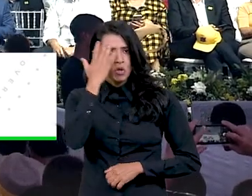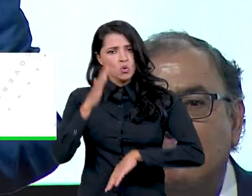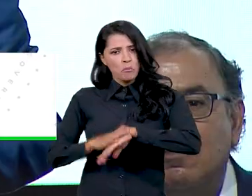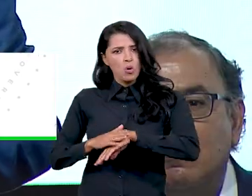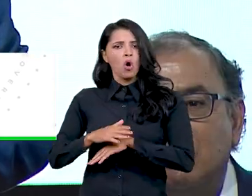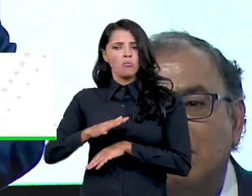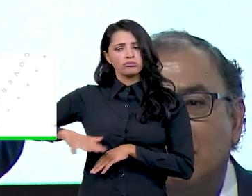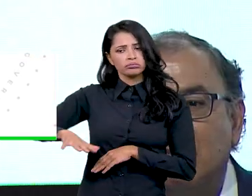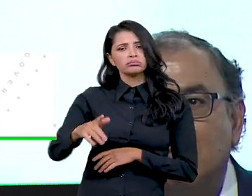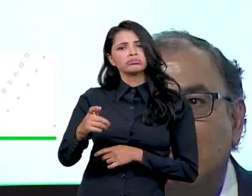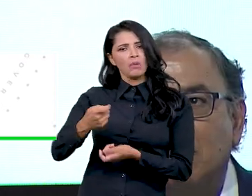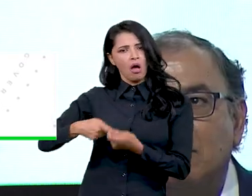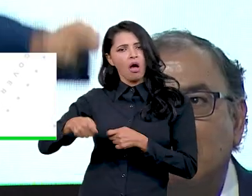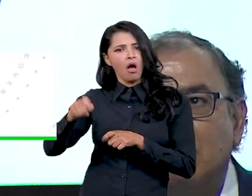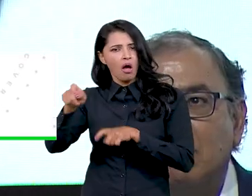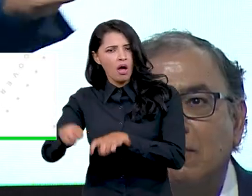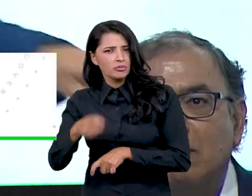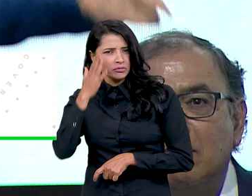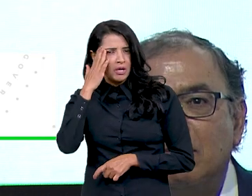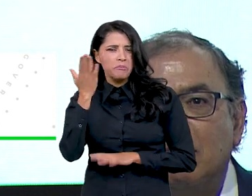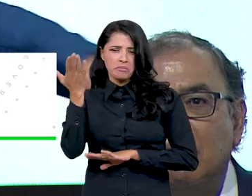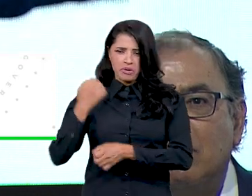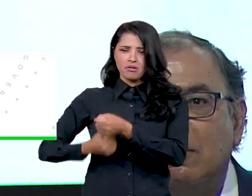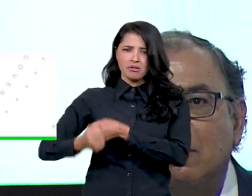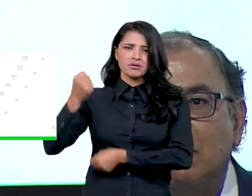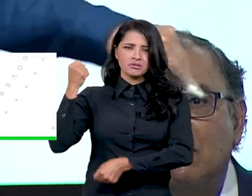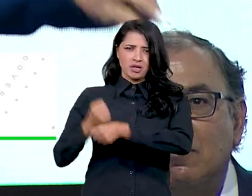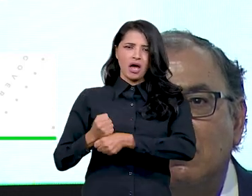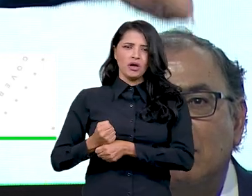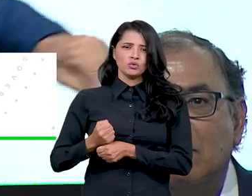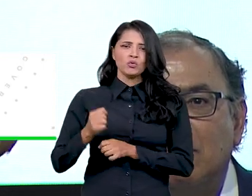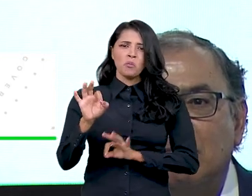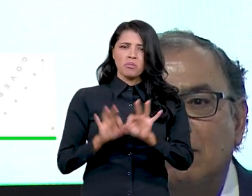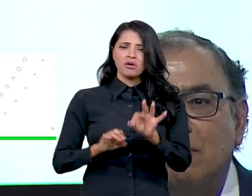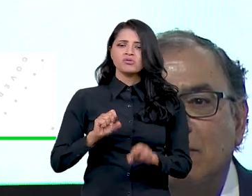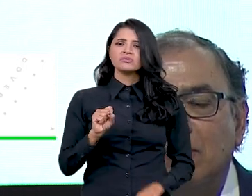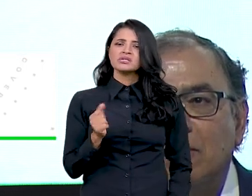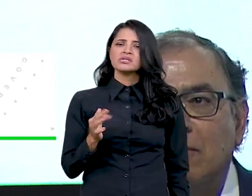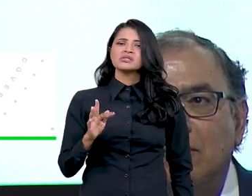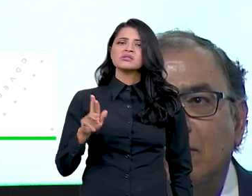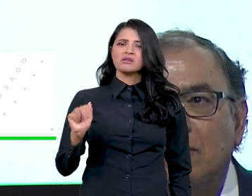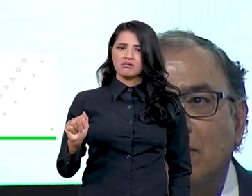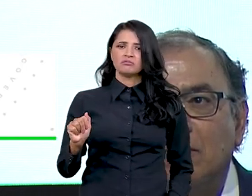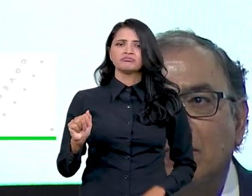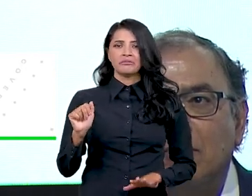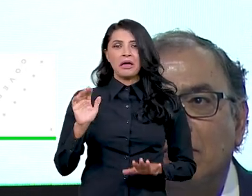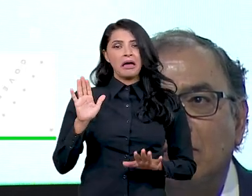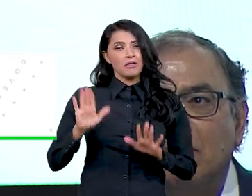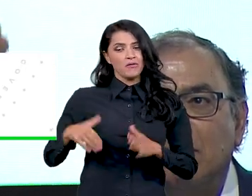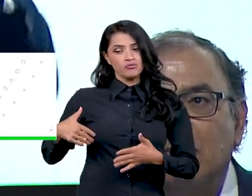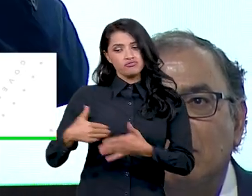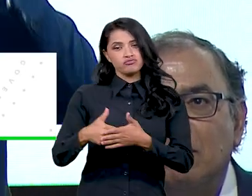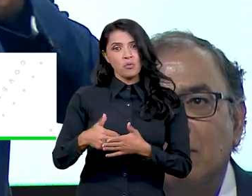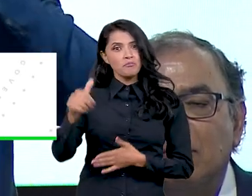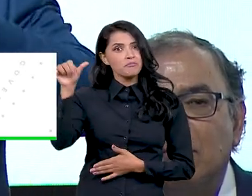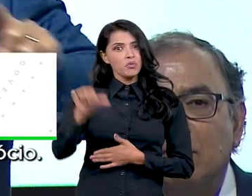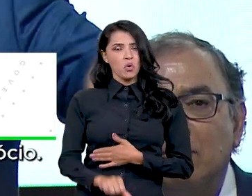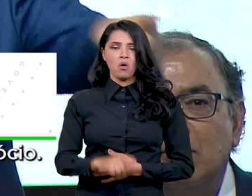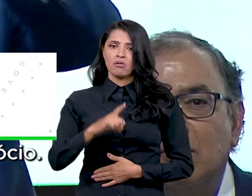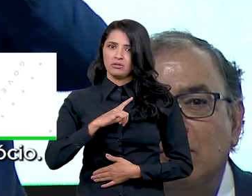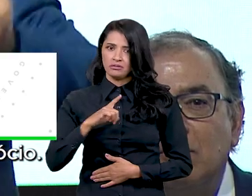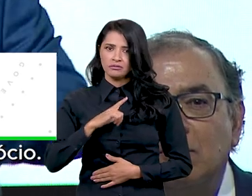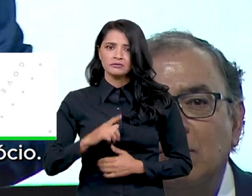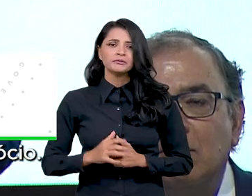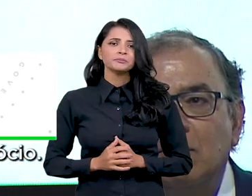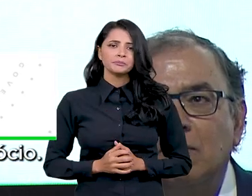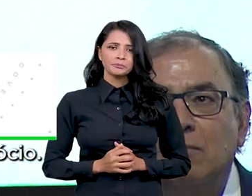setor. Quem é do agronegócio sabe quanto foi o Plano Safra o ano passado. Talvez o pior Plano Safra